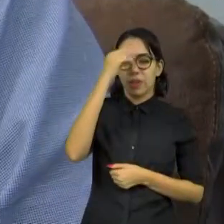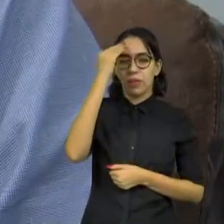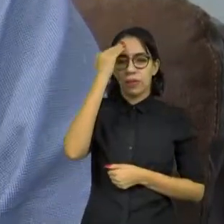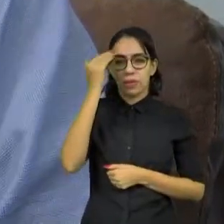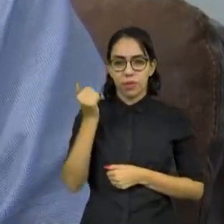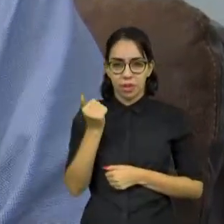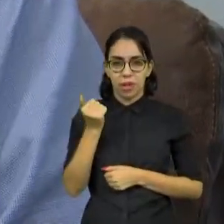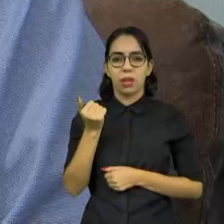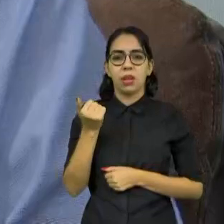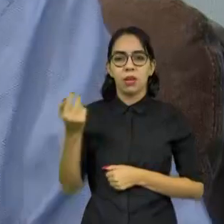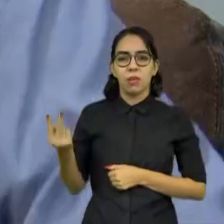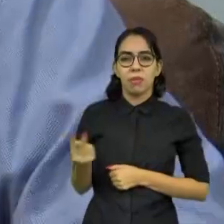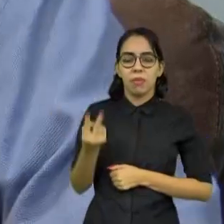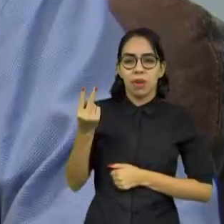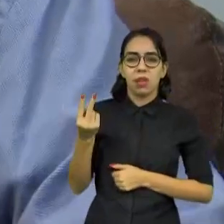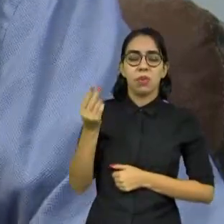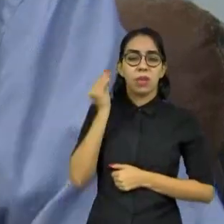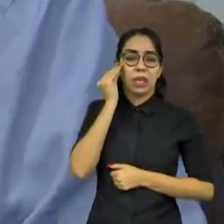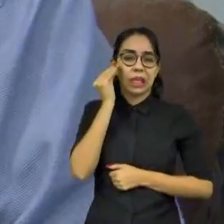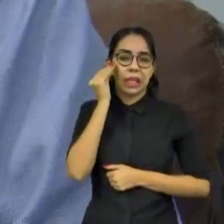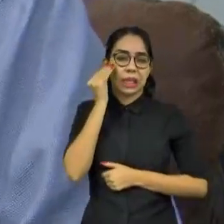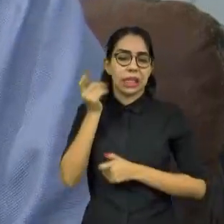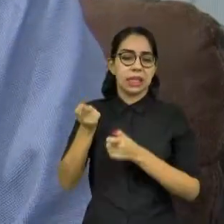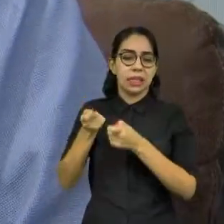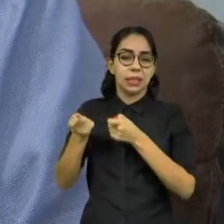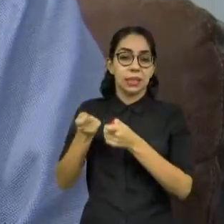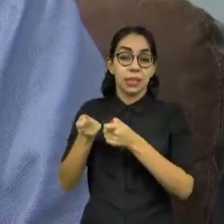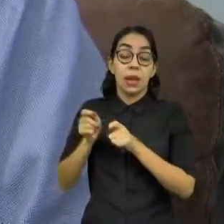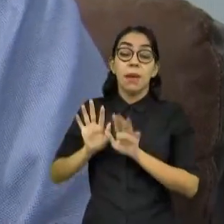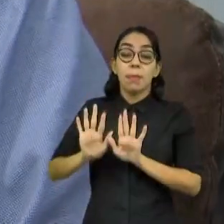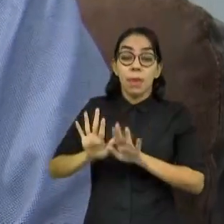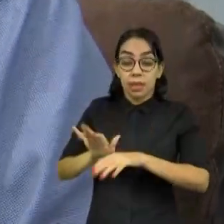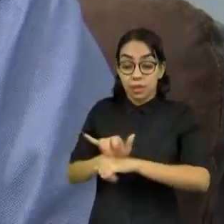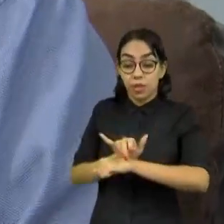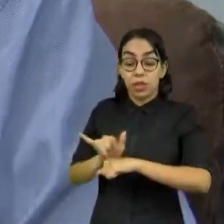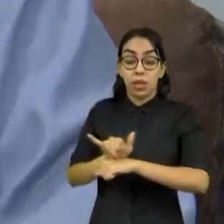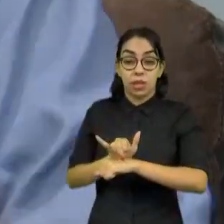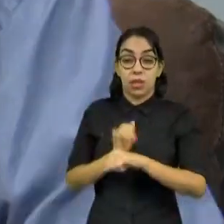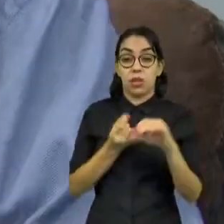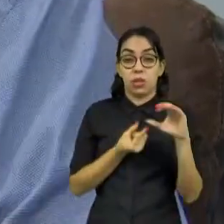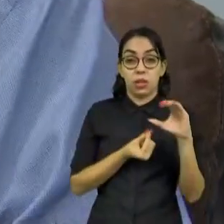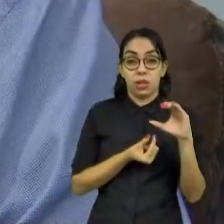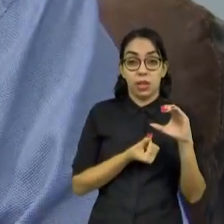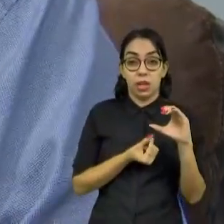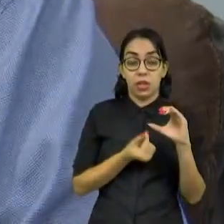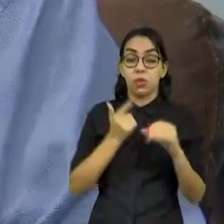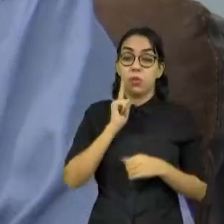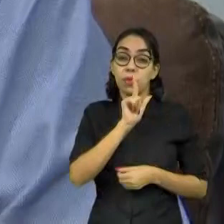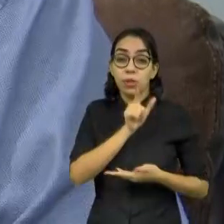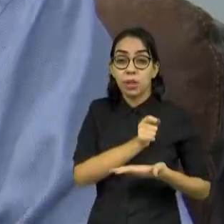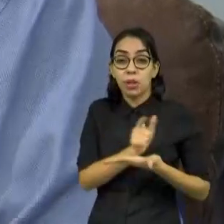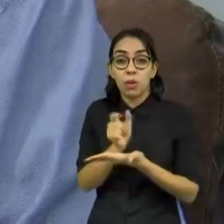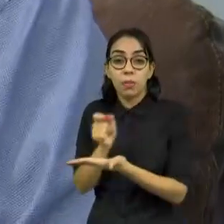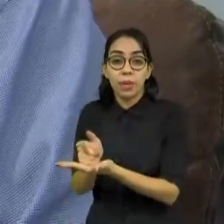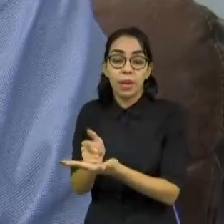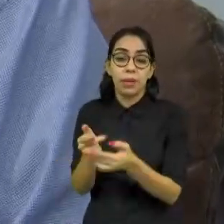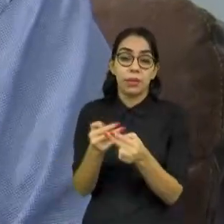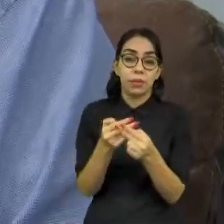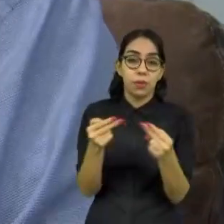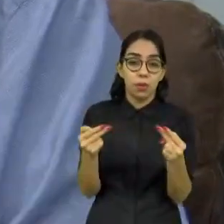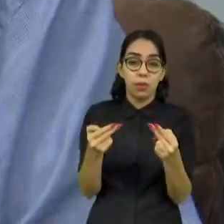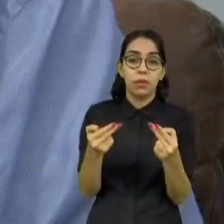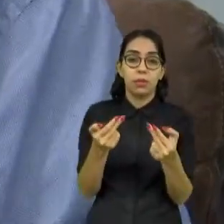gente segurar os preços, nós temos que montar estratégias para atender o consumidor. O consumidor precisa fazer suas compras, atender seus bens de